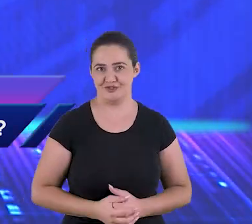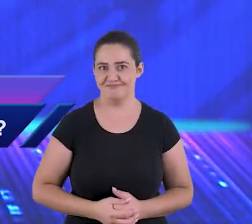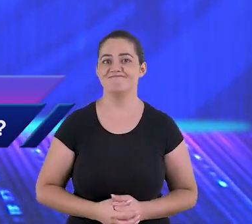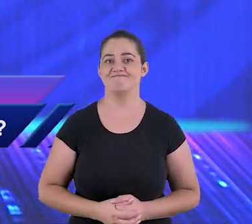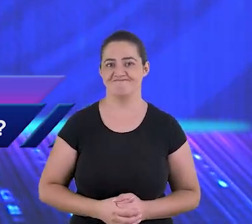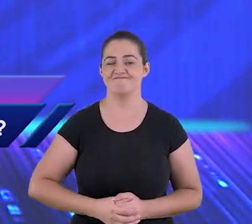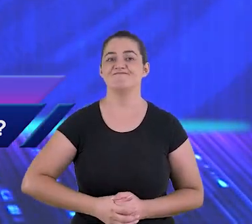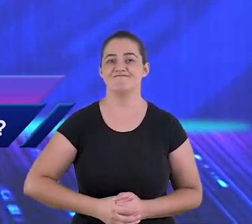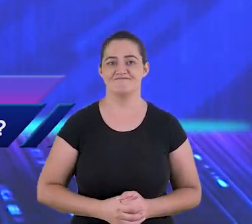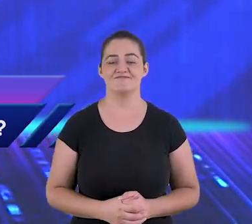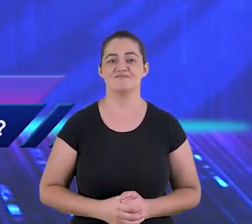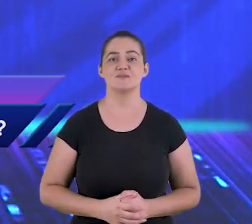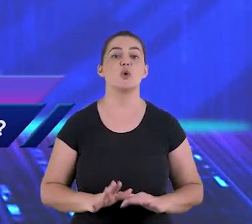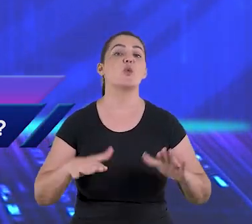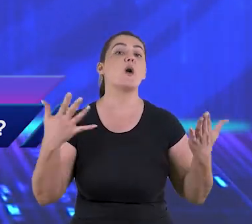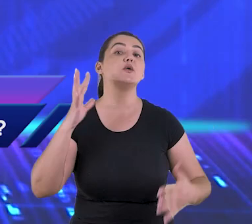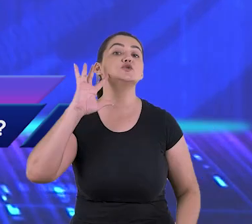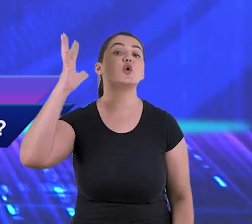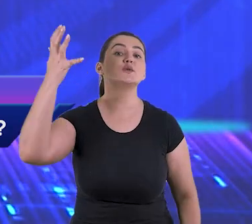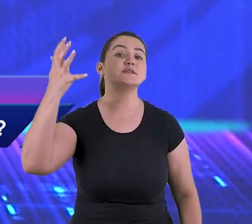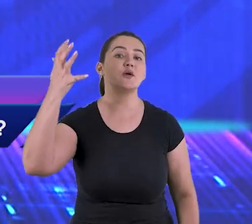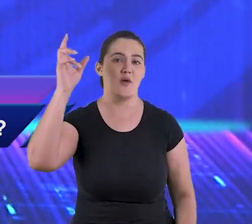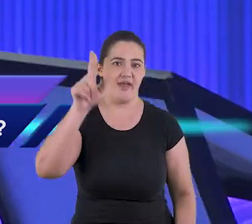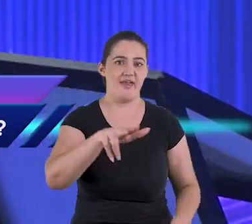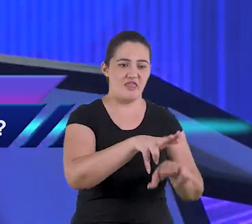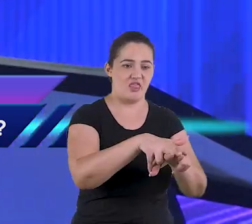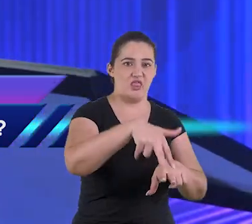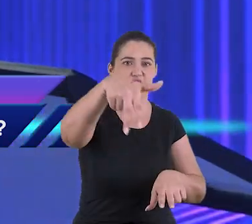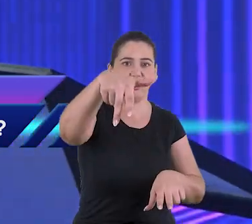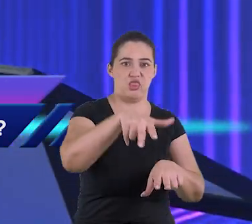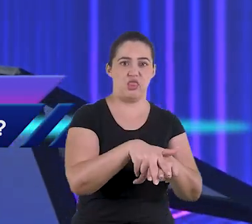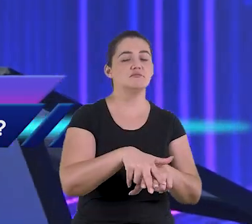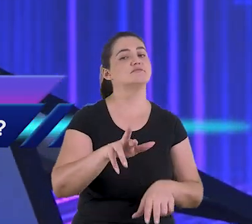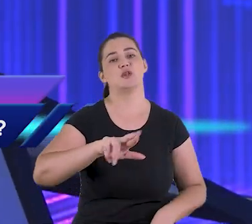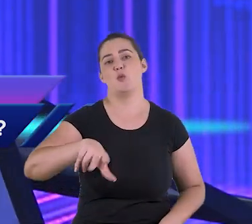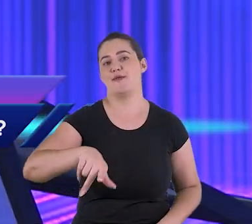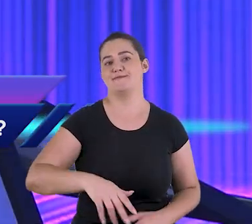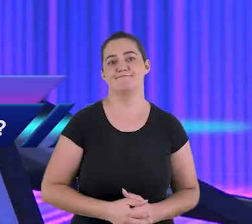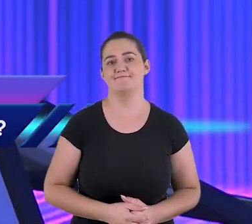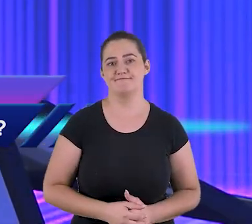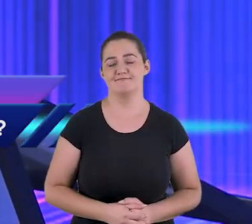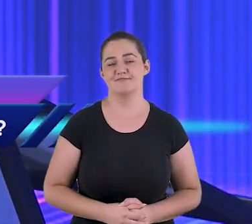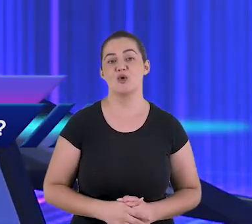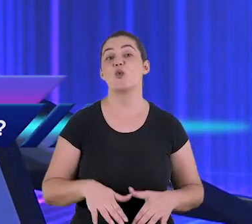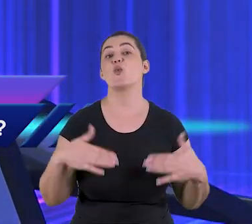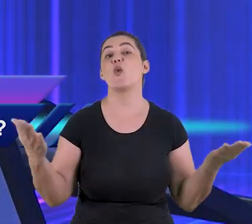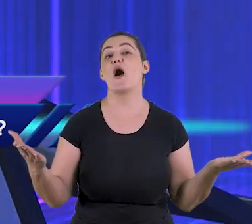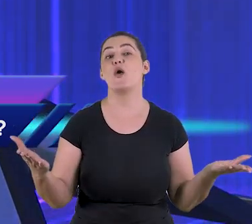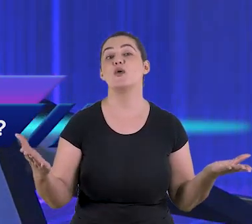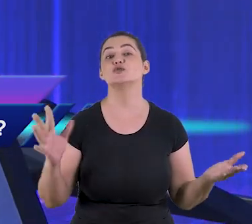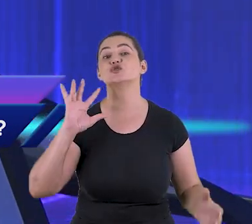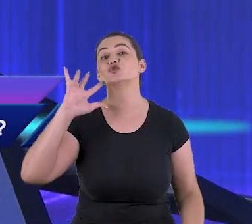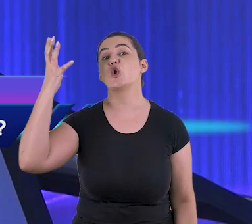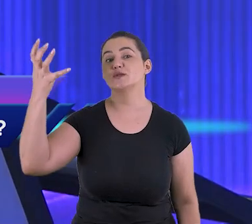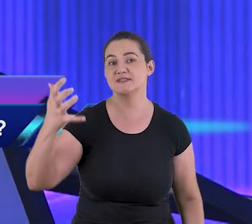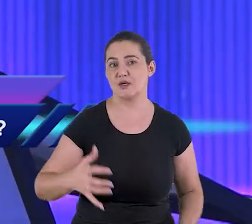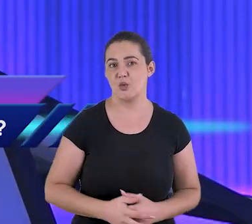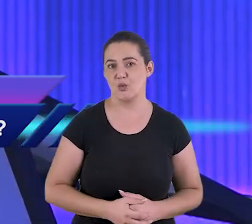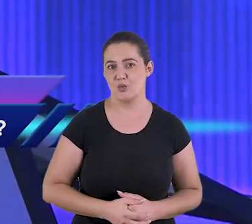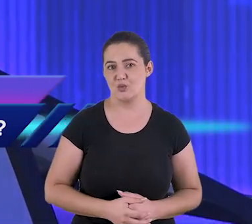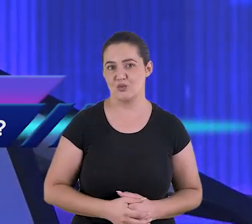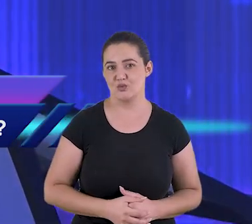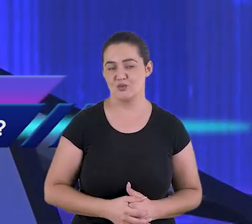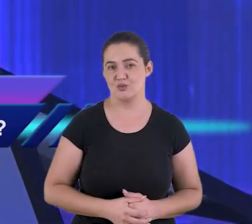para o problema da morte. E a solução não é reencarnação.